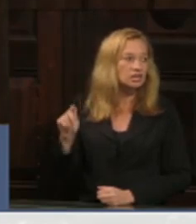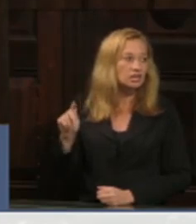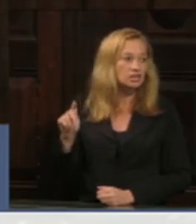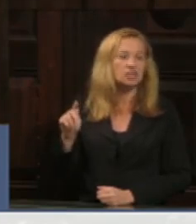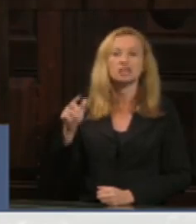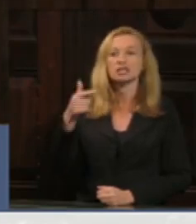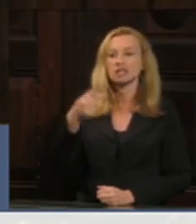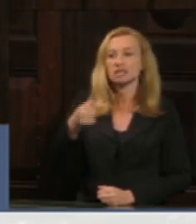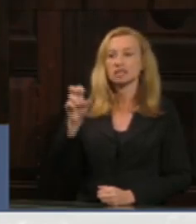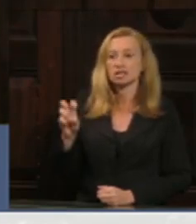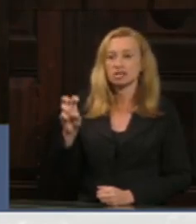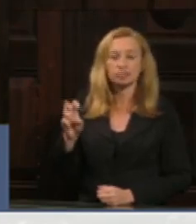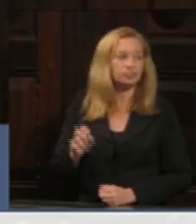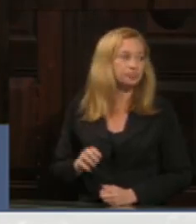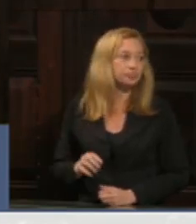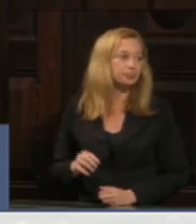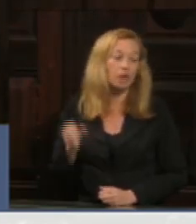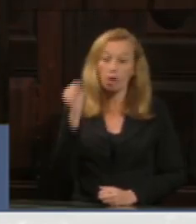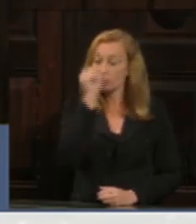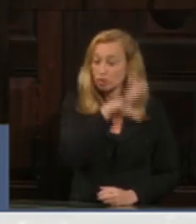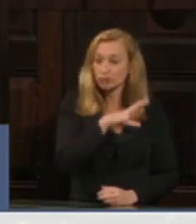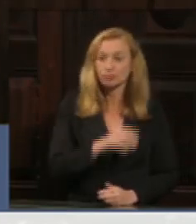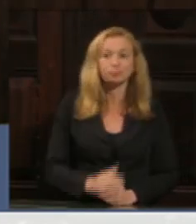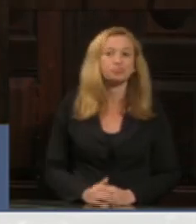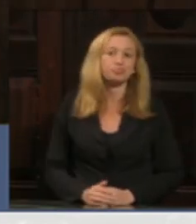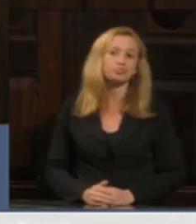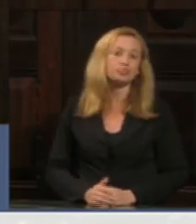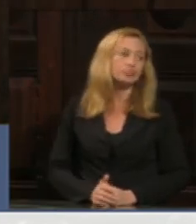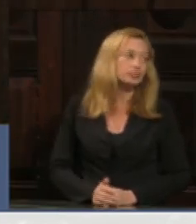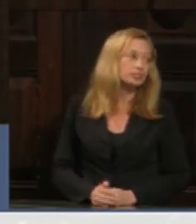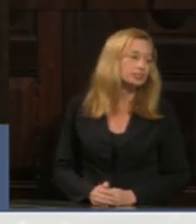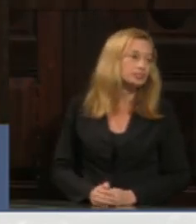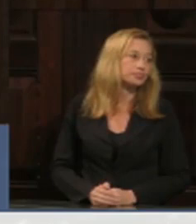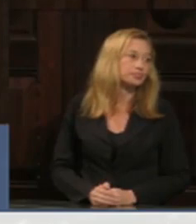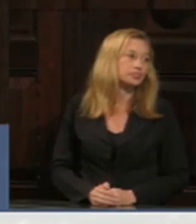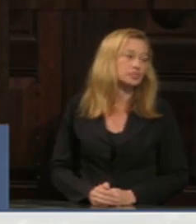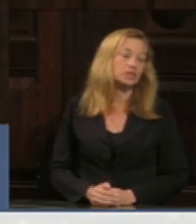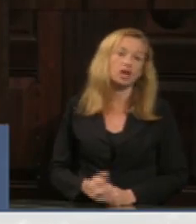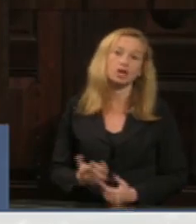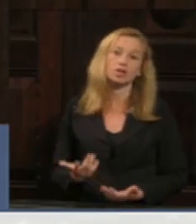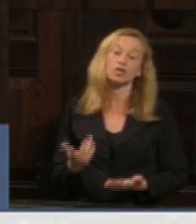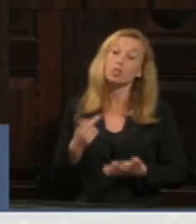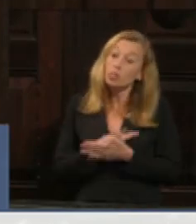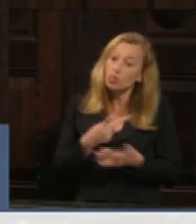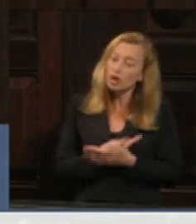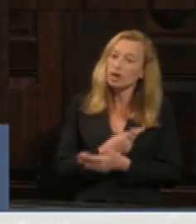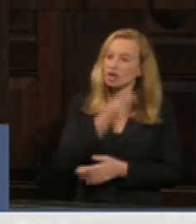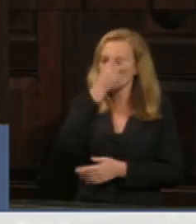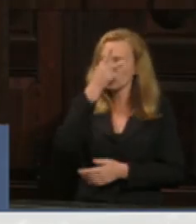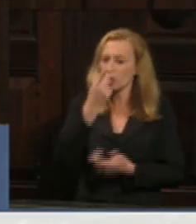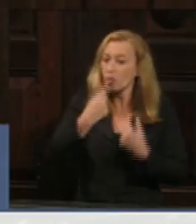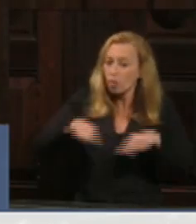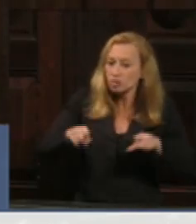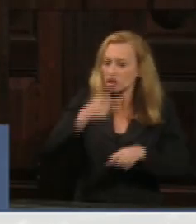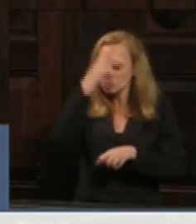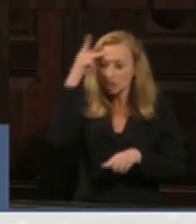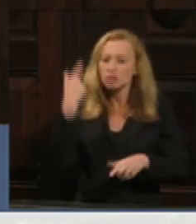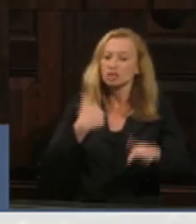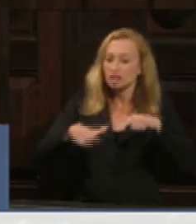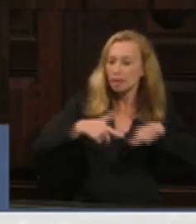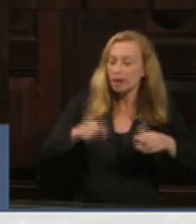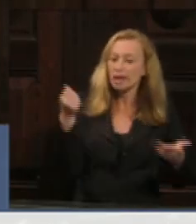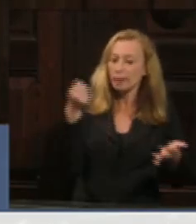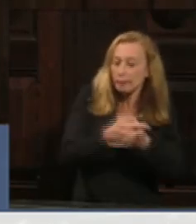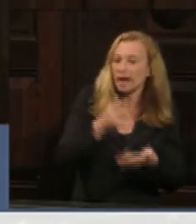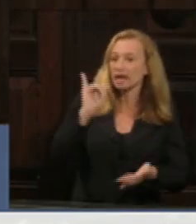de 32%. Um verdadeiro absurdo, um verdadeiro crime contra quem trabalha, contra quem paga seus impostos,